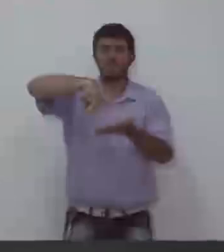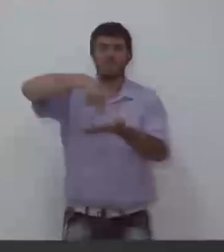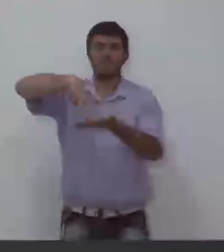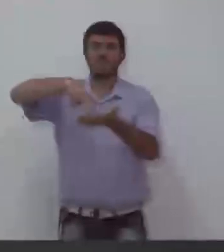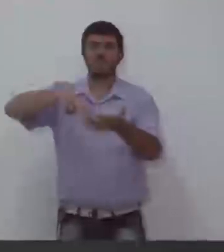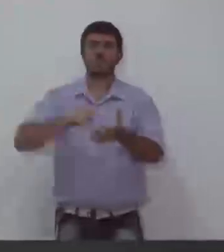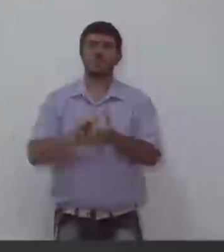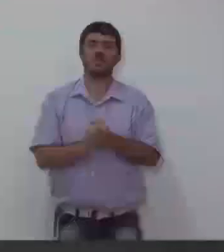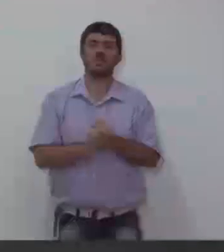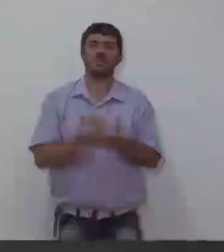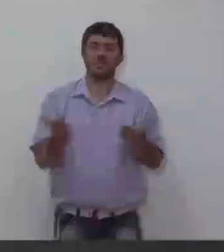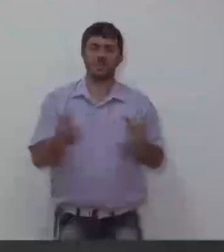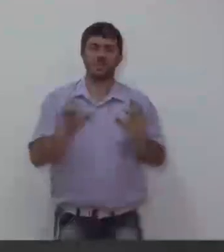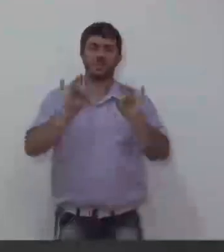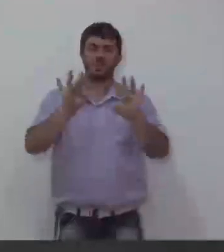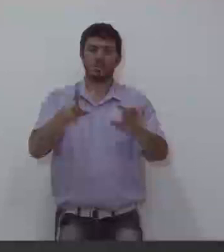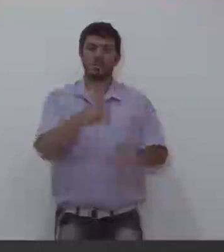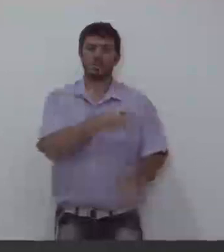Só, senhor presidente.